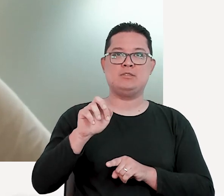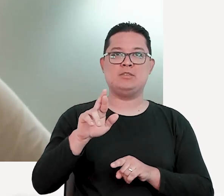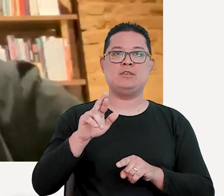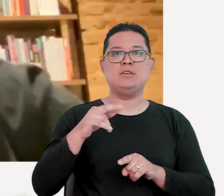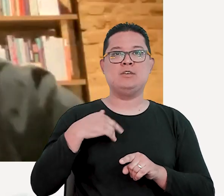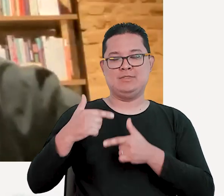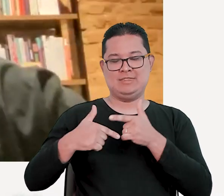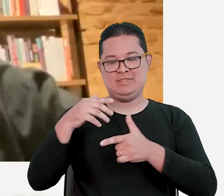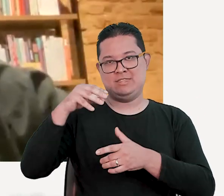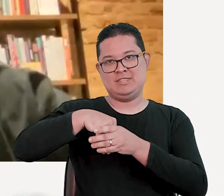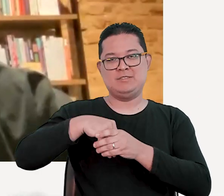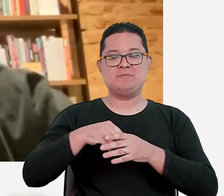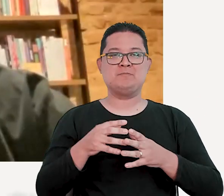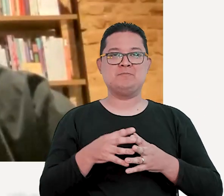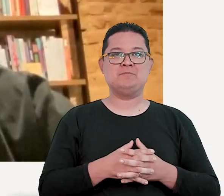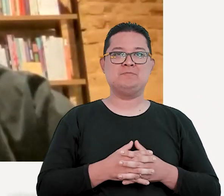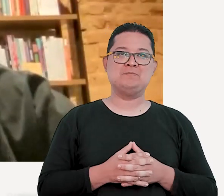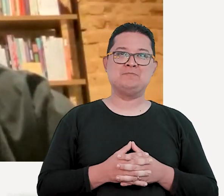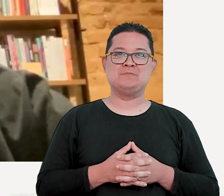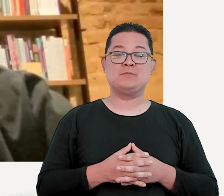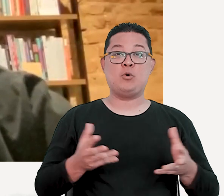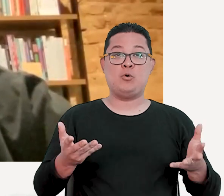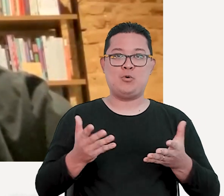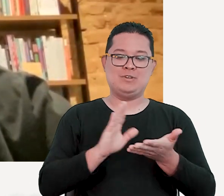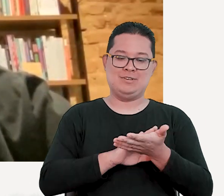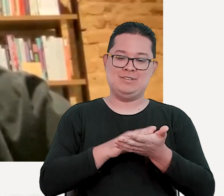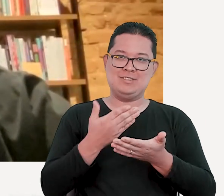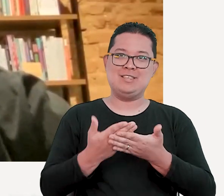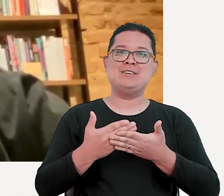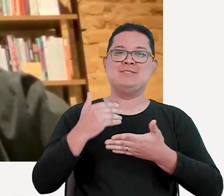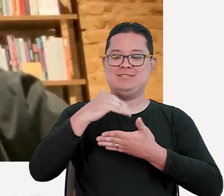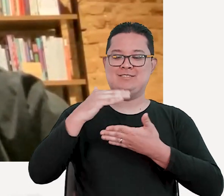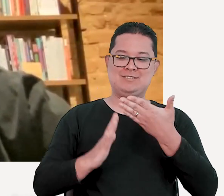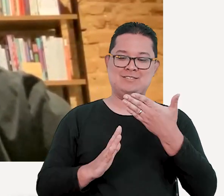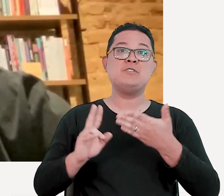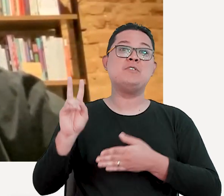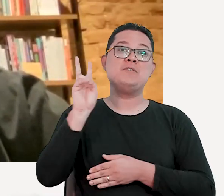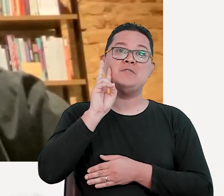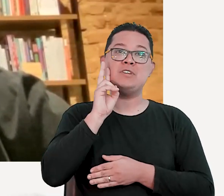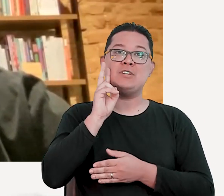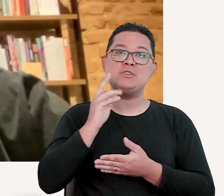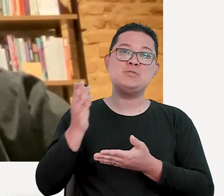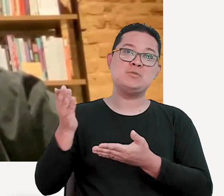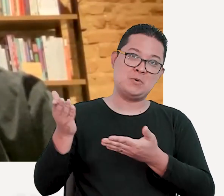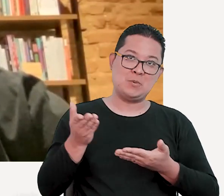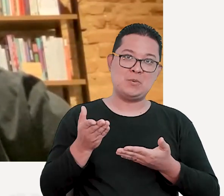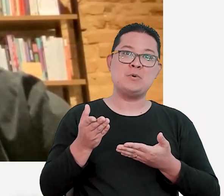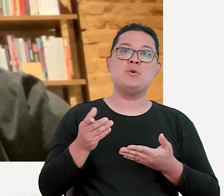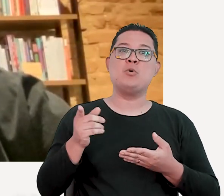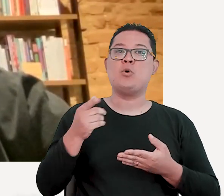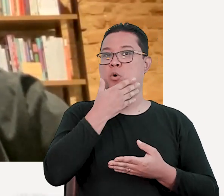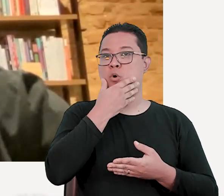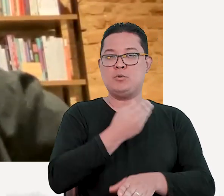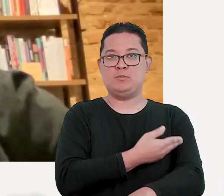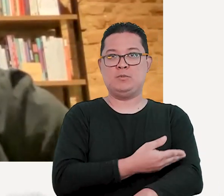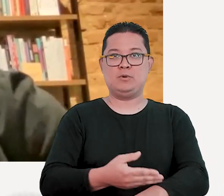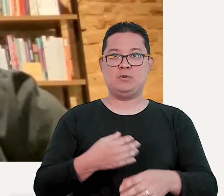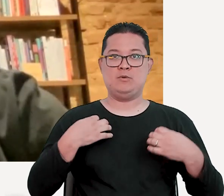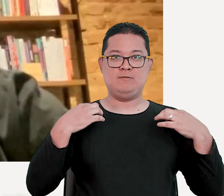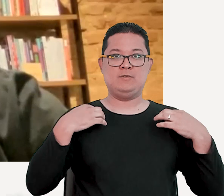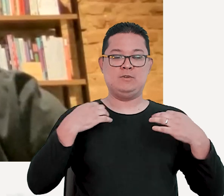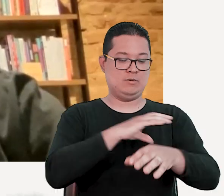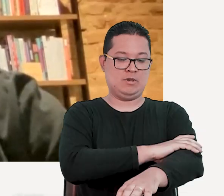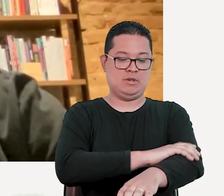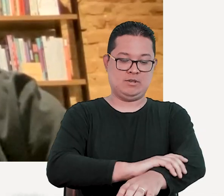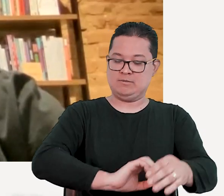Bom, e aqui conosco, nosso intérprete de Libras maravilhoso, Vinícius de Souza, um homem branco, que está vestindo uma camisa preta de manga